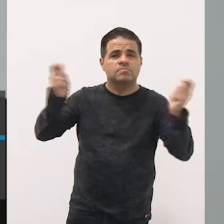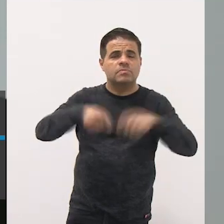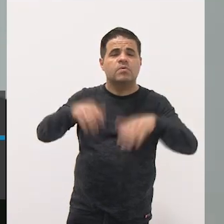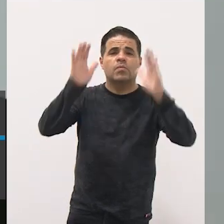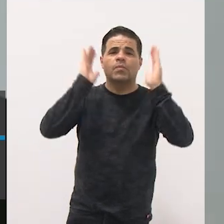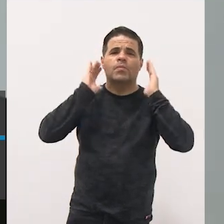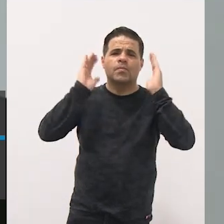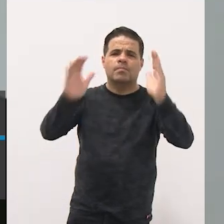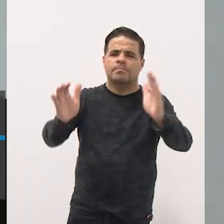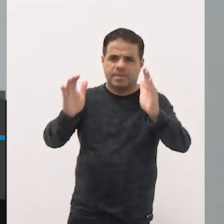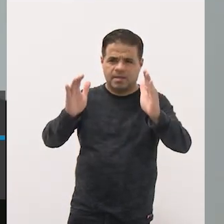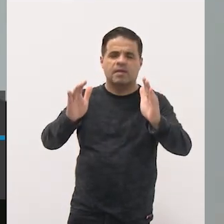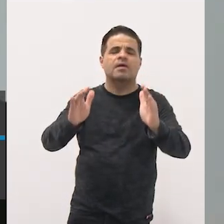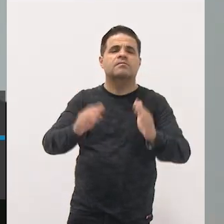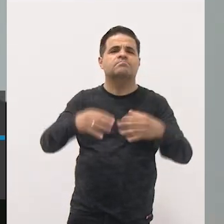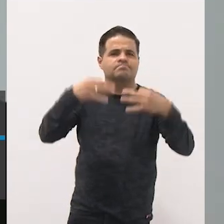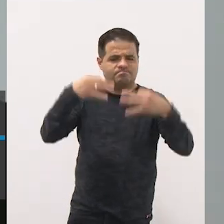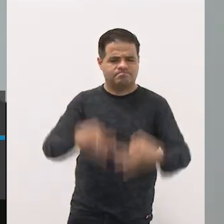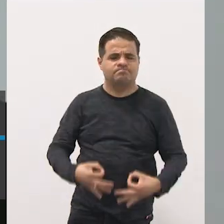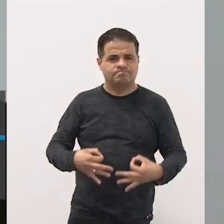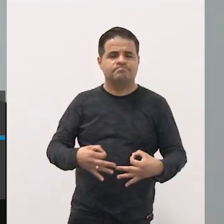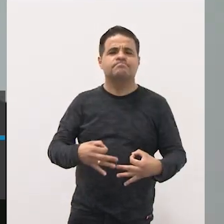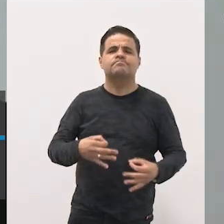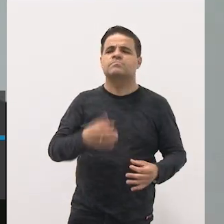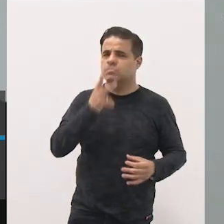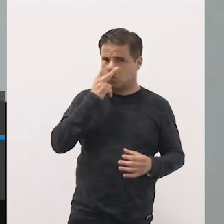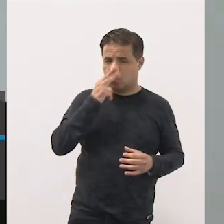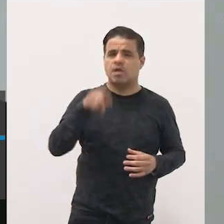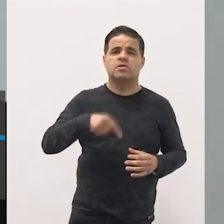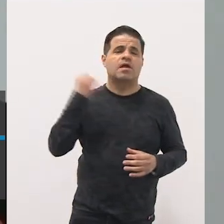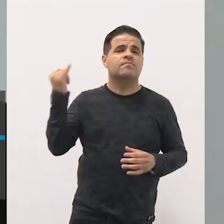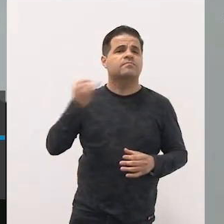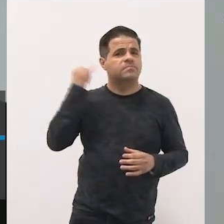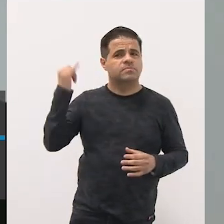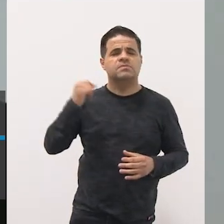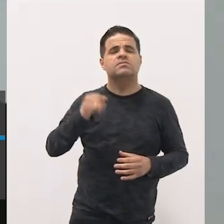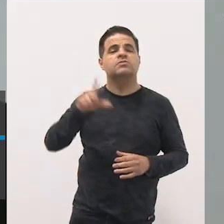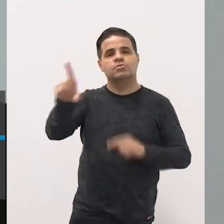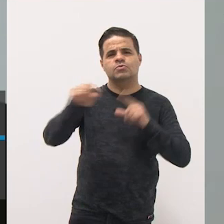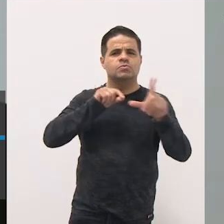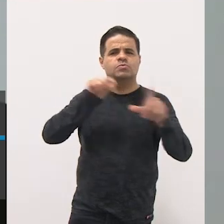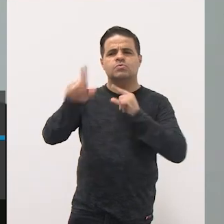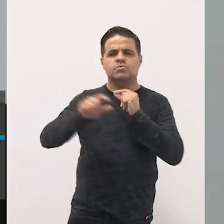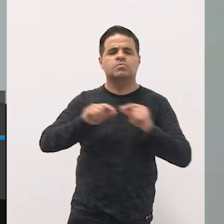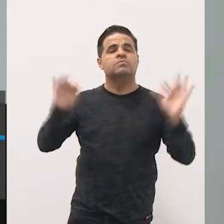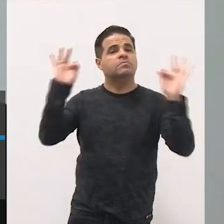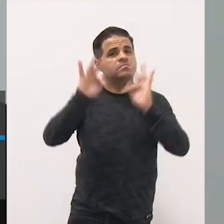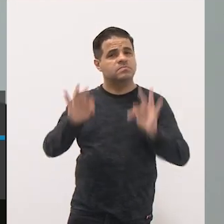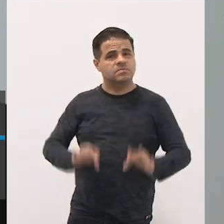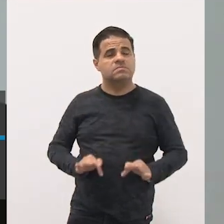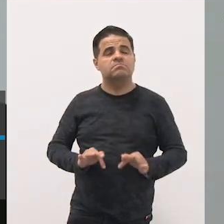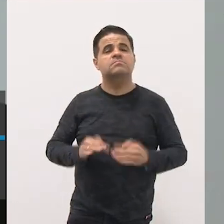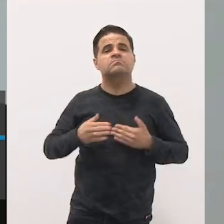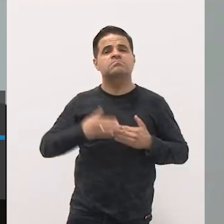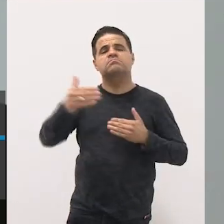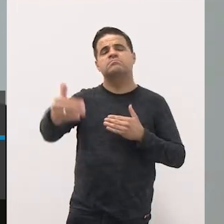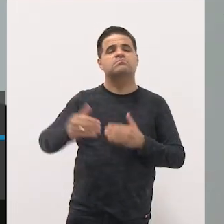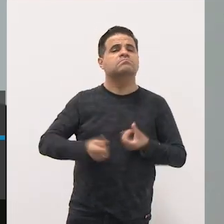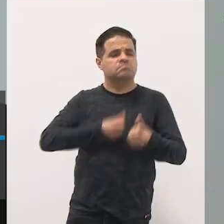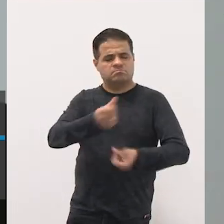um papel adequado, e eu acho que é muito feliz essa escolha de trabalhar os ODS nesse